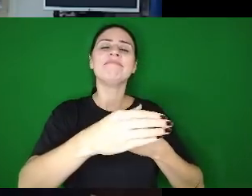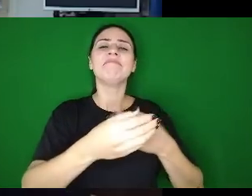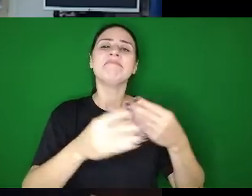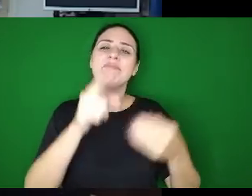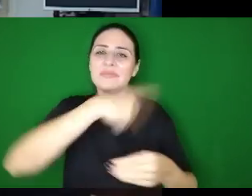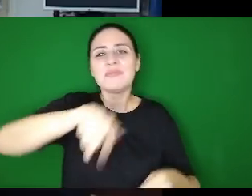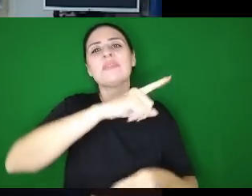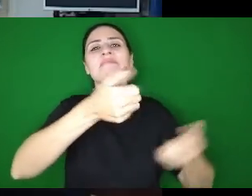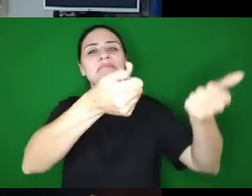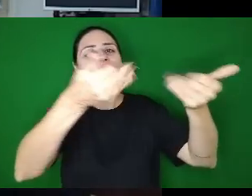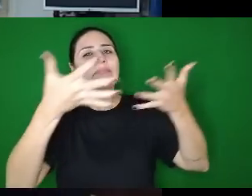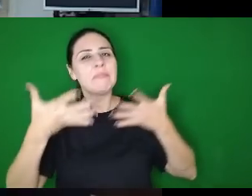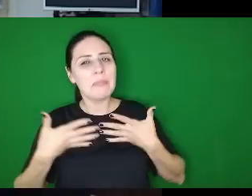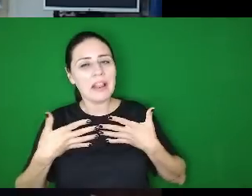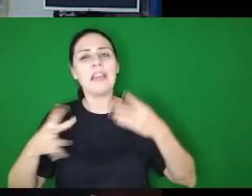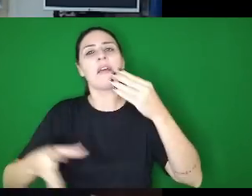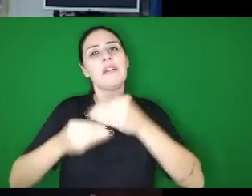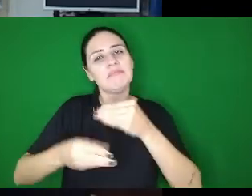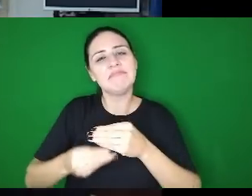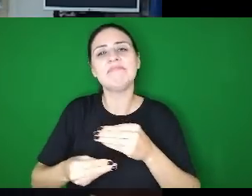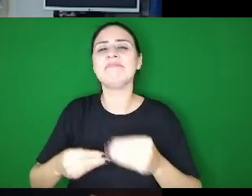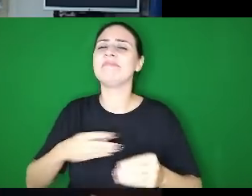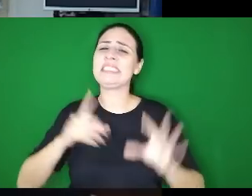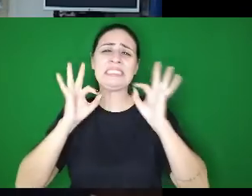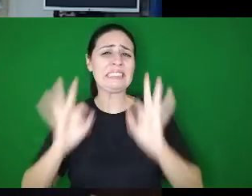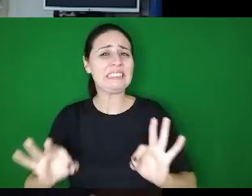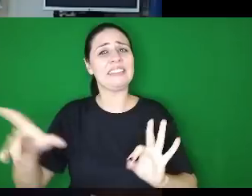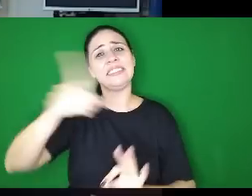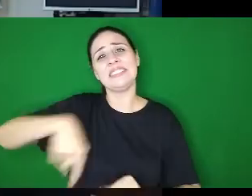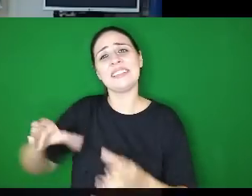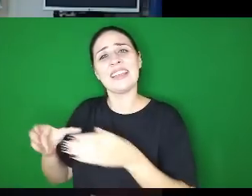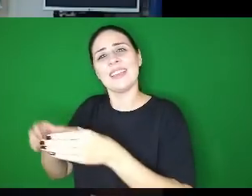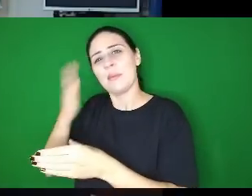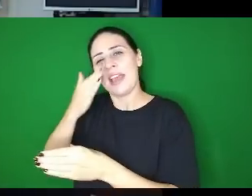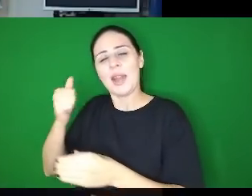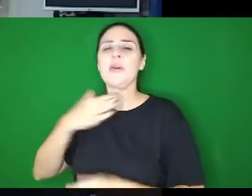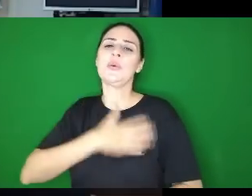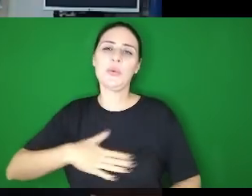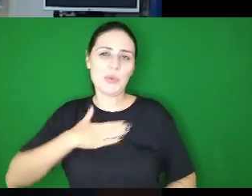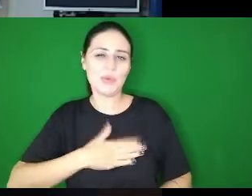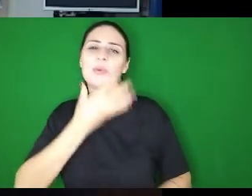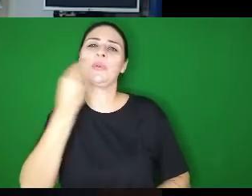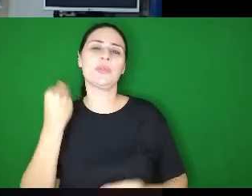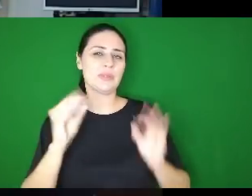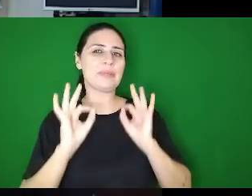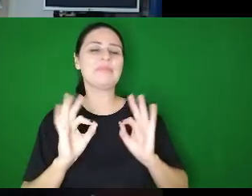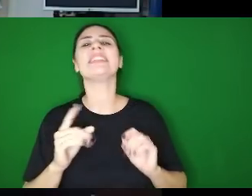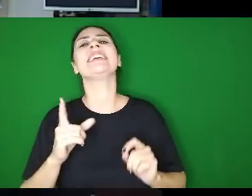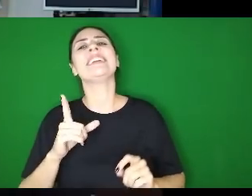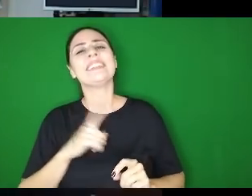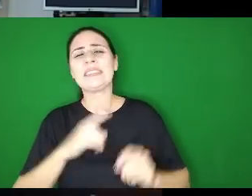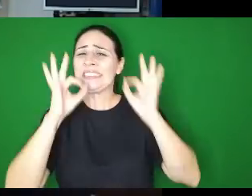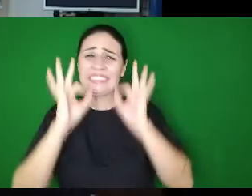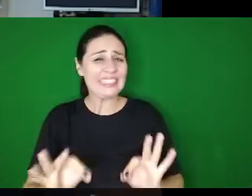Tenho certeza que a rede gostou muito de tudo que você trouxe e pode contar que a gente vai